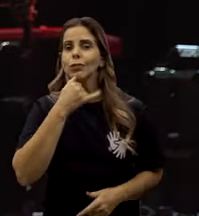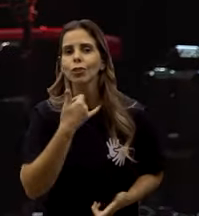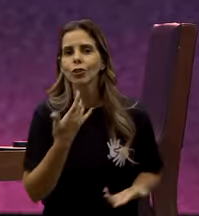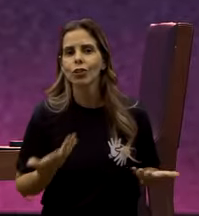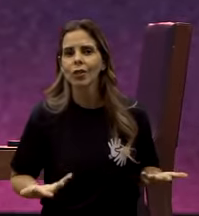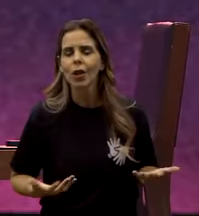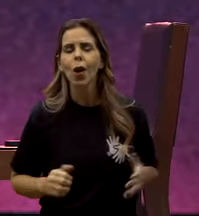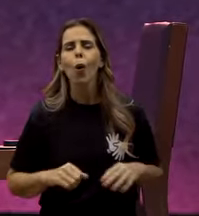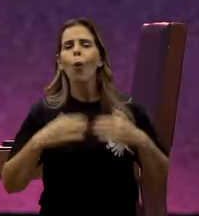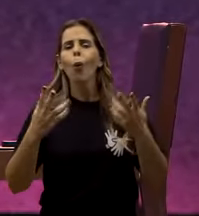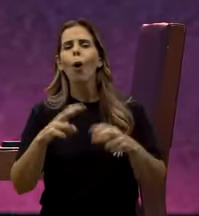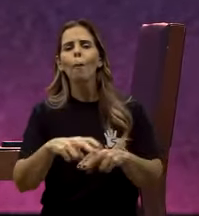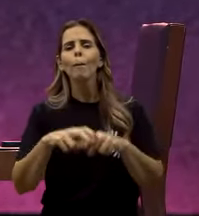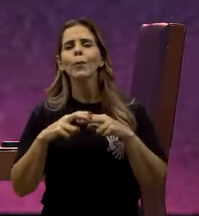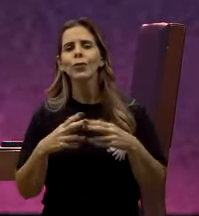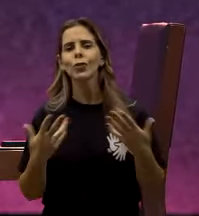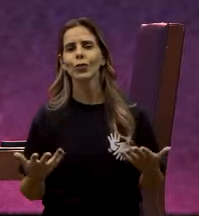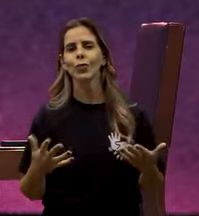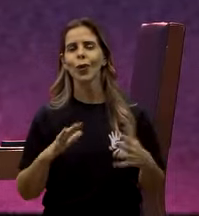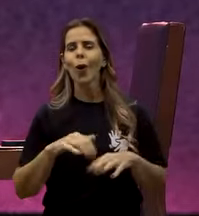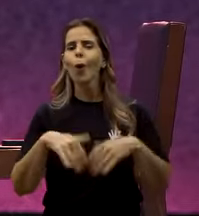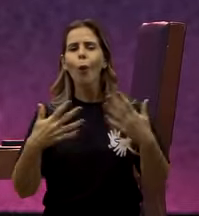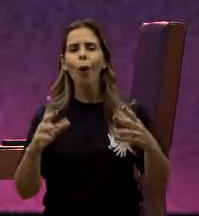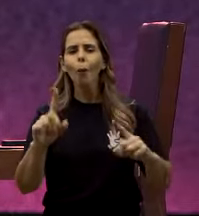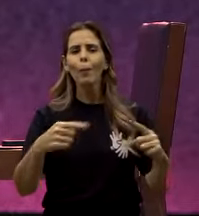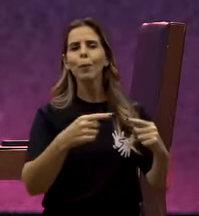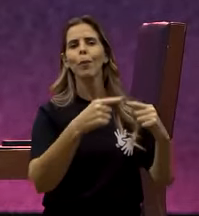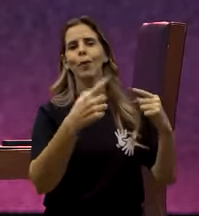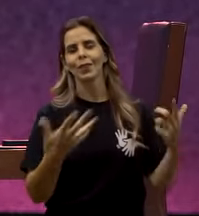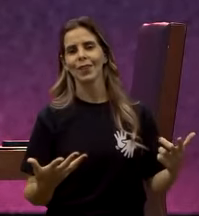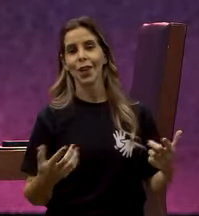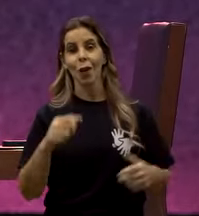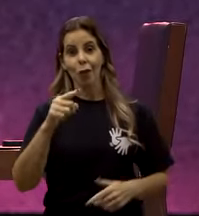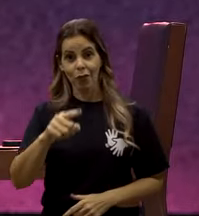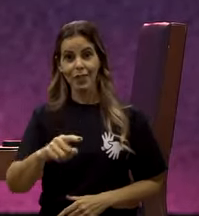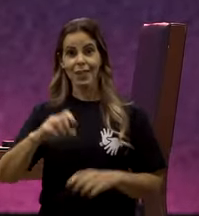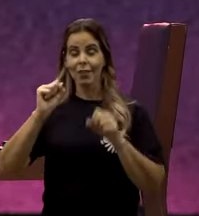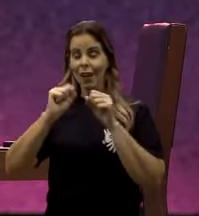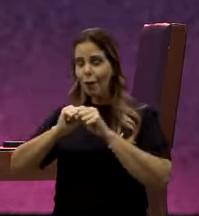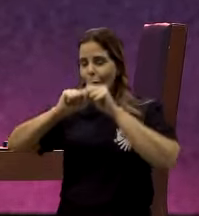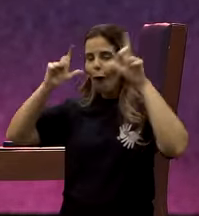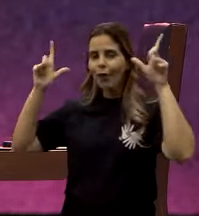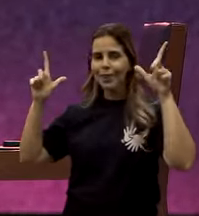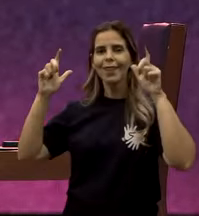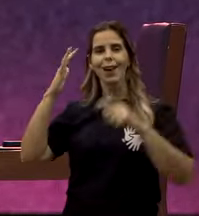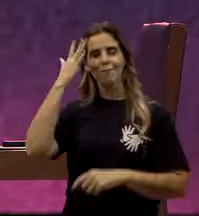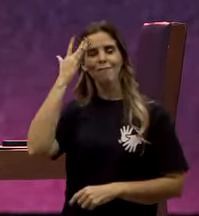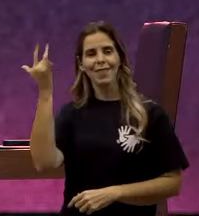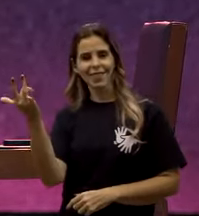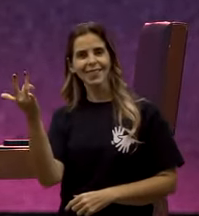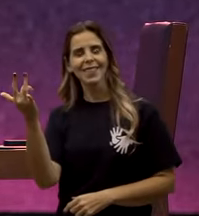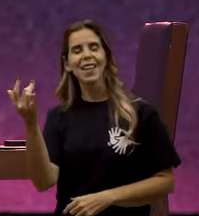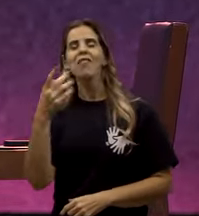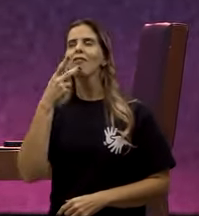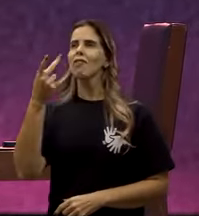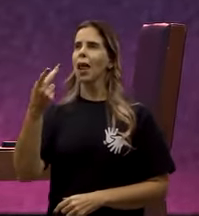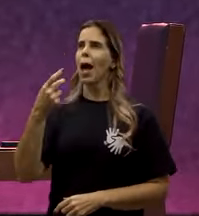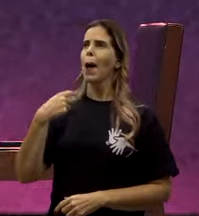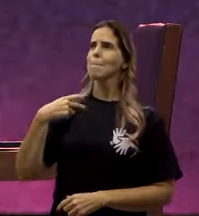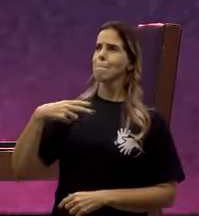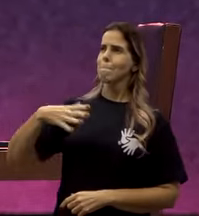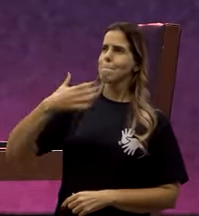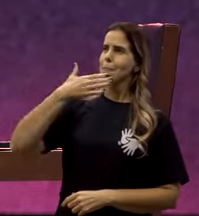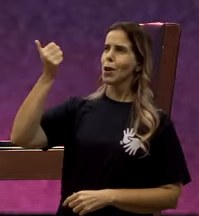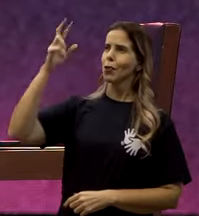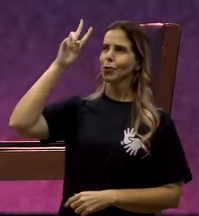o seu banho ir pra guerra e dizer eu vou viver a melhor segunda-feira da minha vida porque eu tenho um propósito minha missão é o meu propósito meu trabalho é o meu